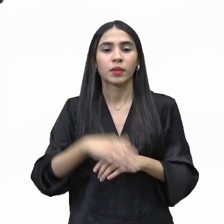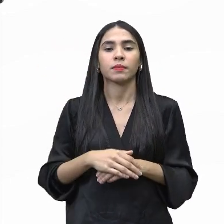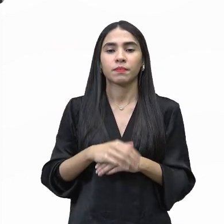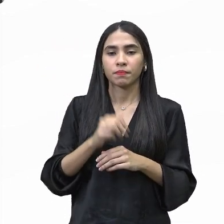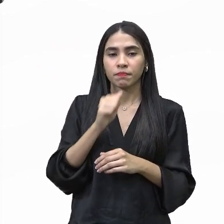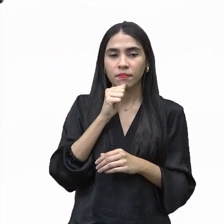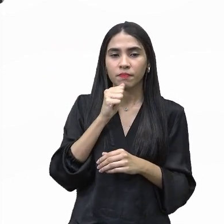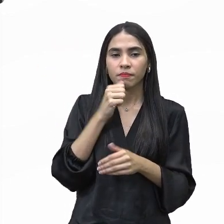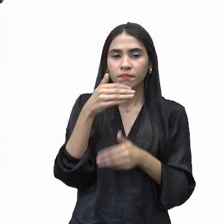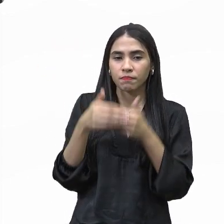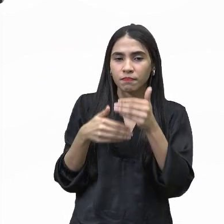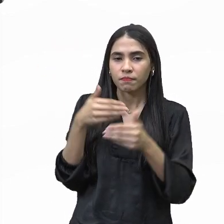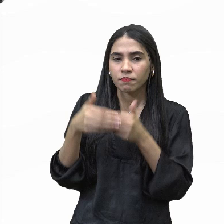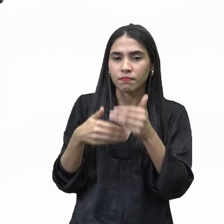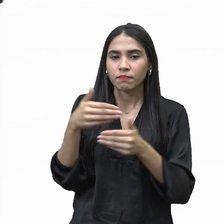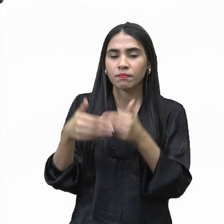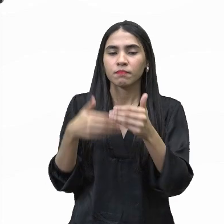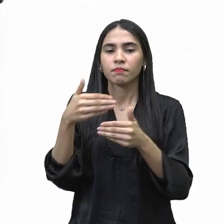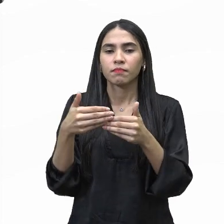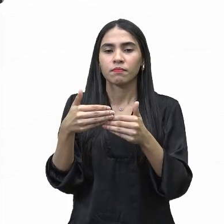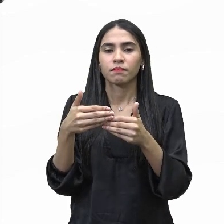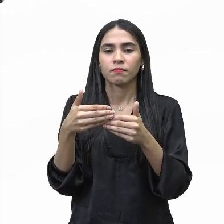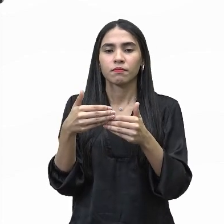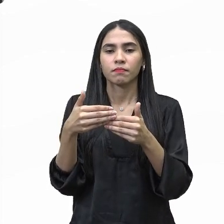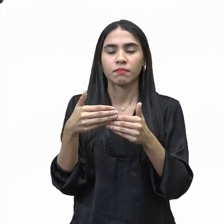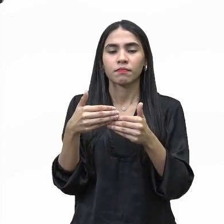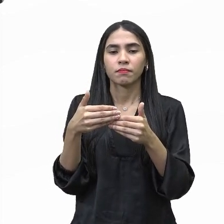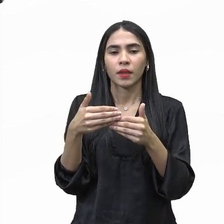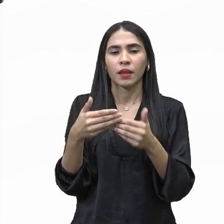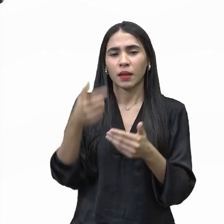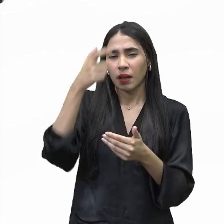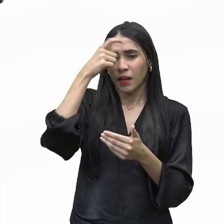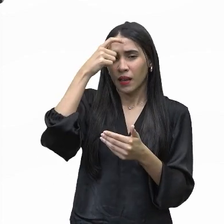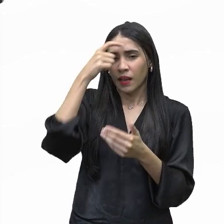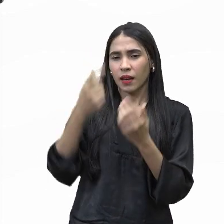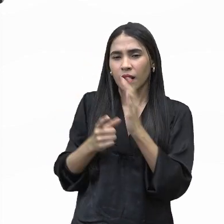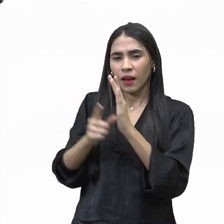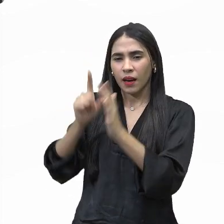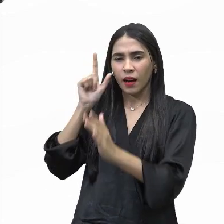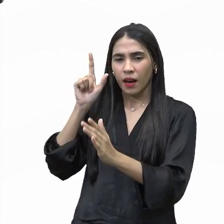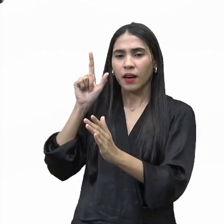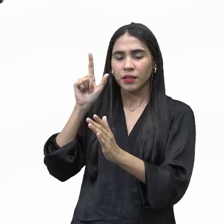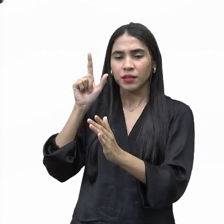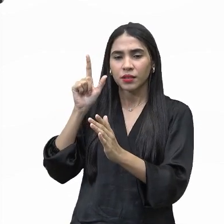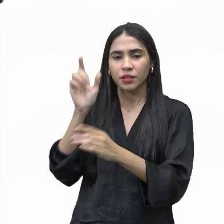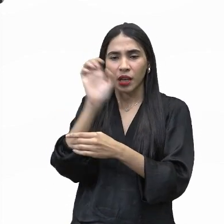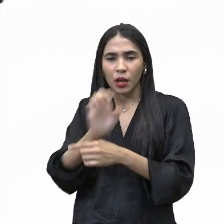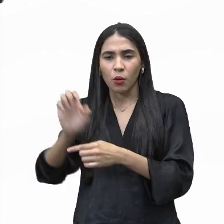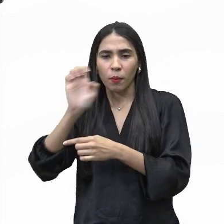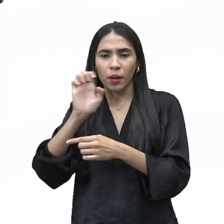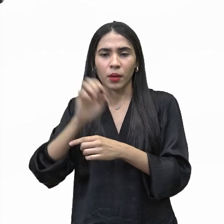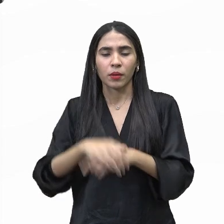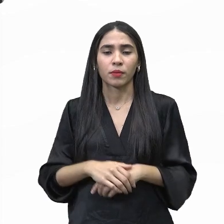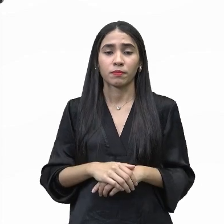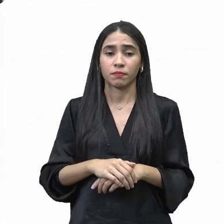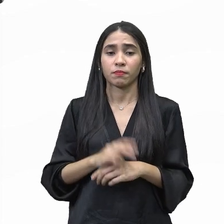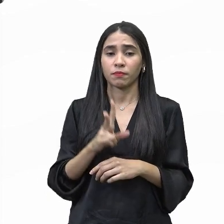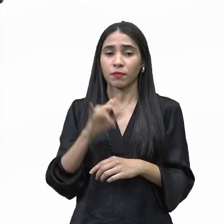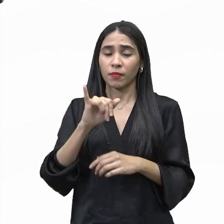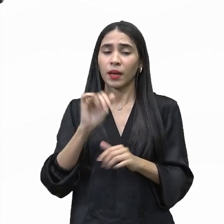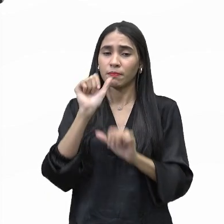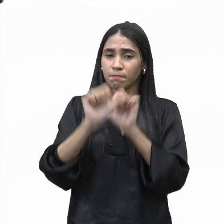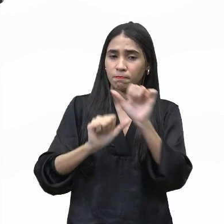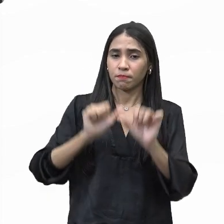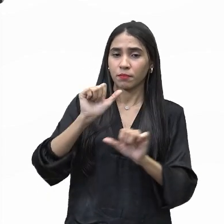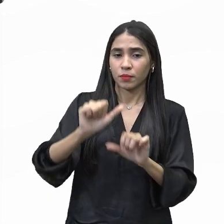lentamente acaba com a exclusividade do raciocínio europeu na construção das verdades do mundo. Então, outras verdades vão